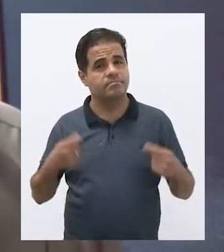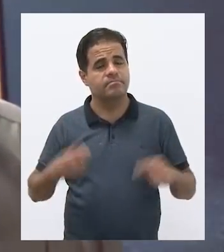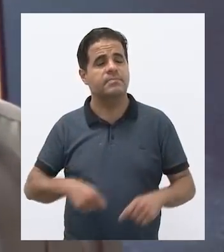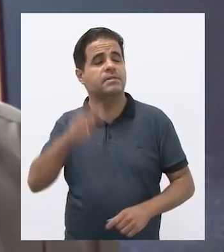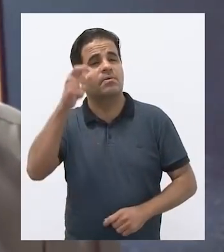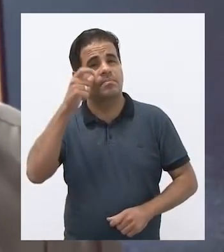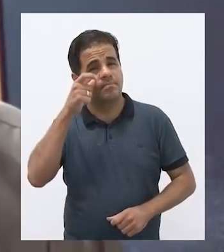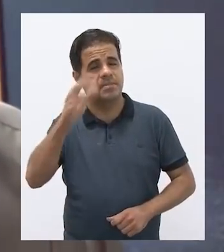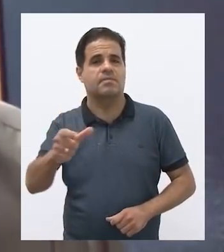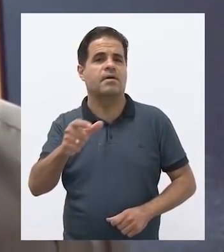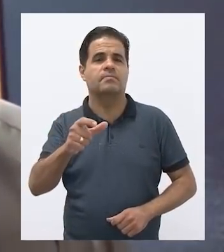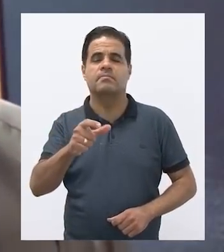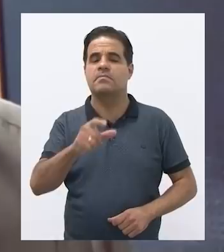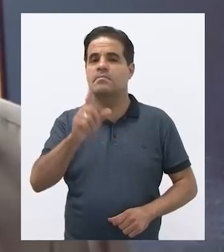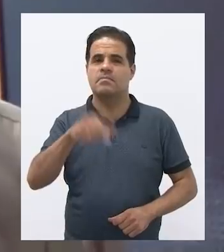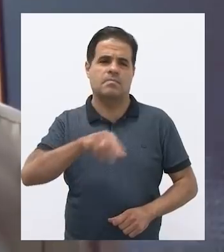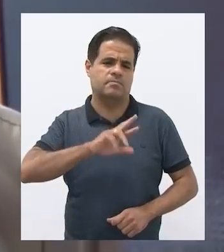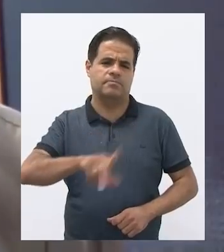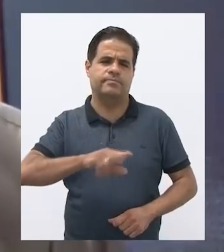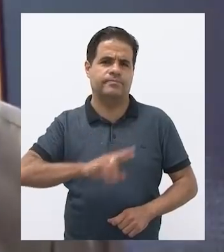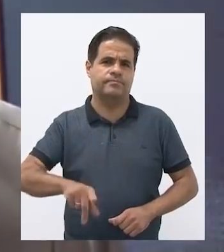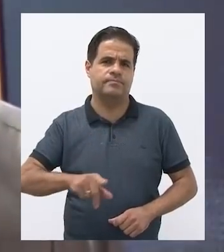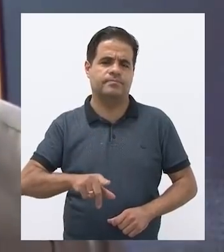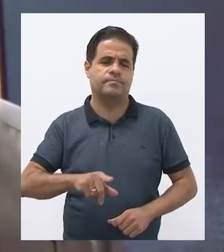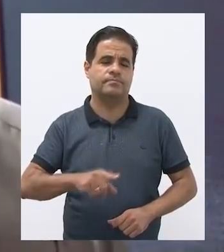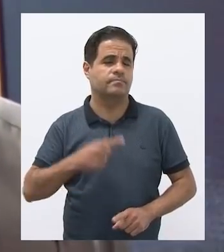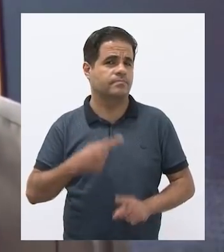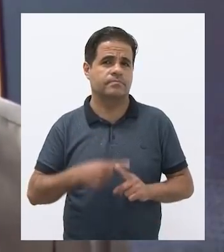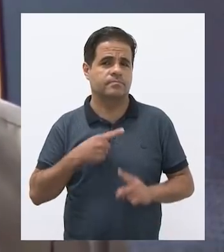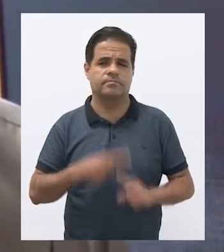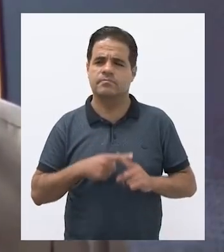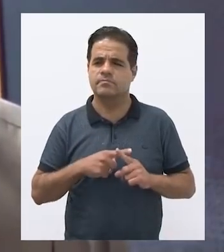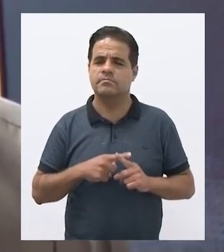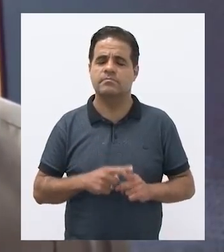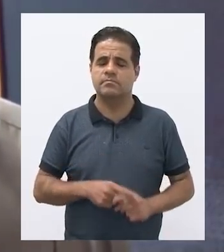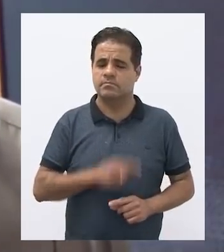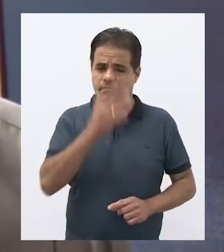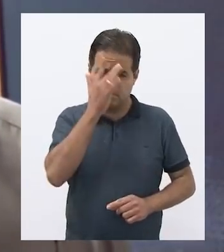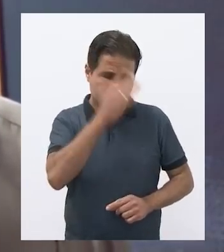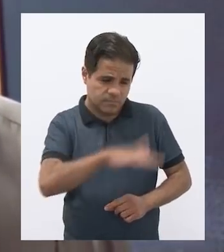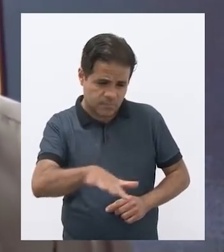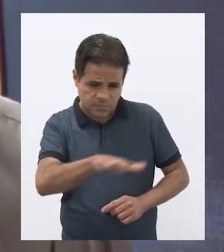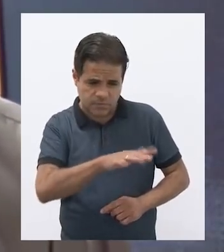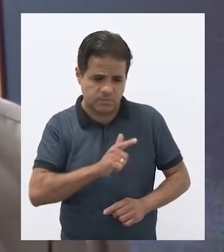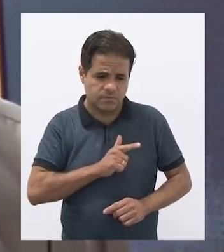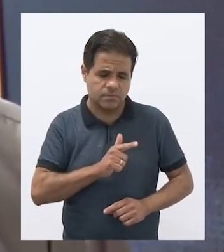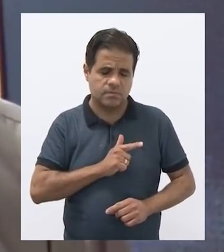observado. Não é porque os caras estão